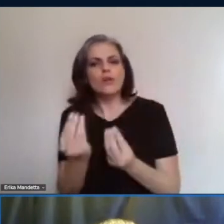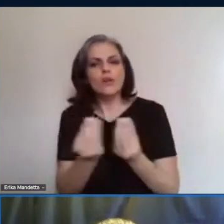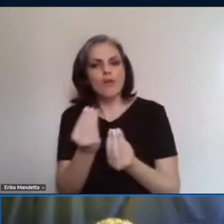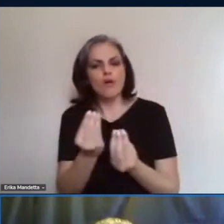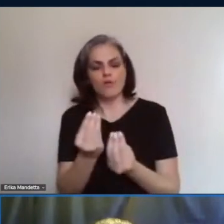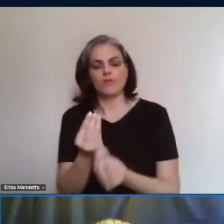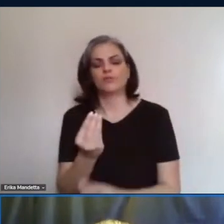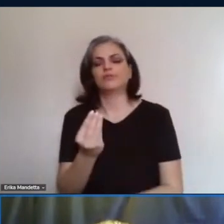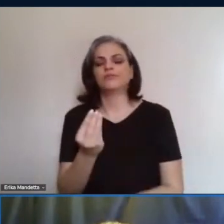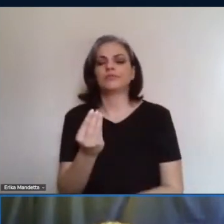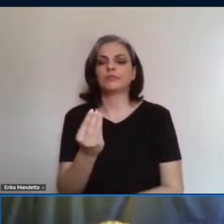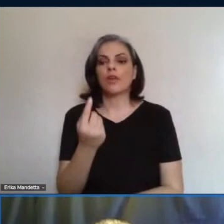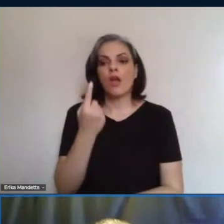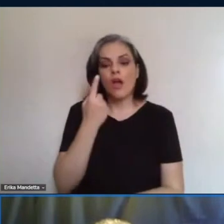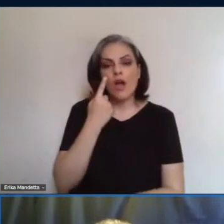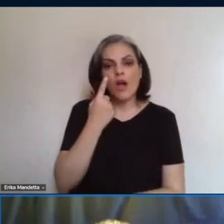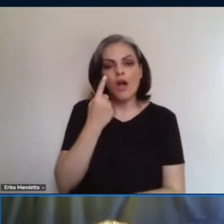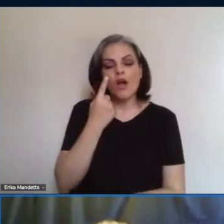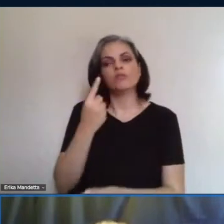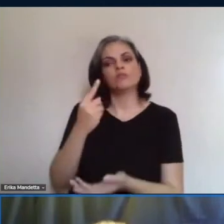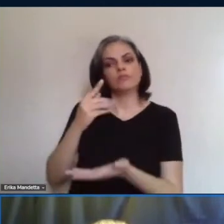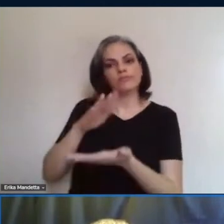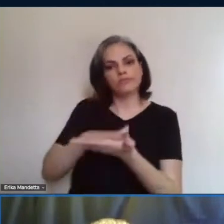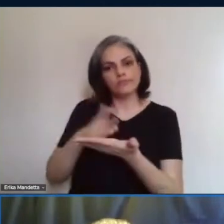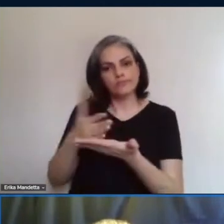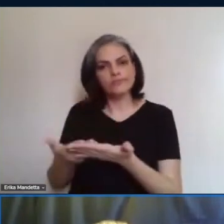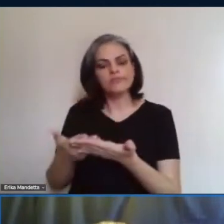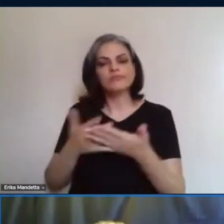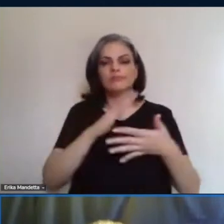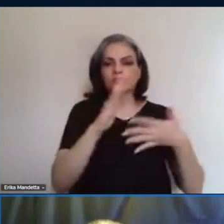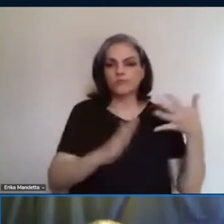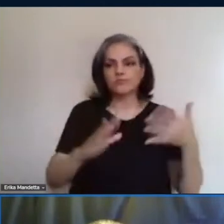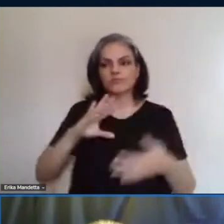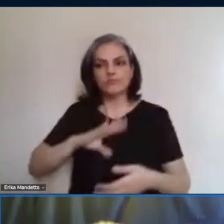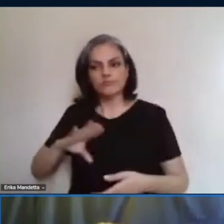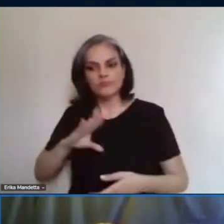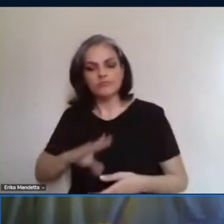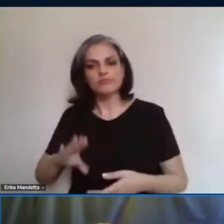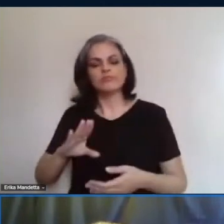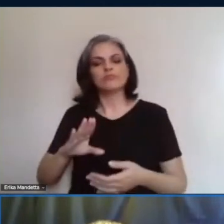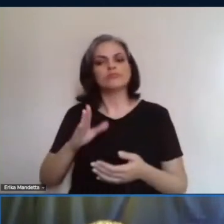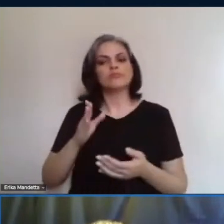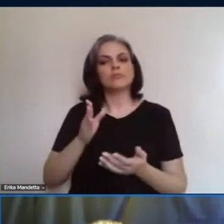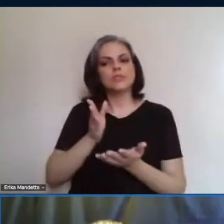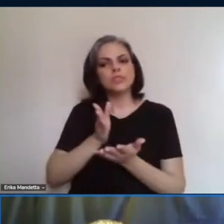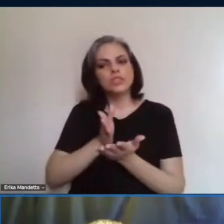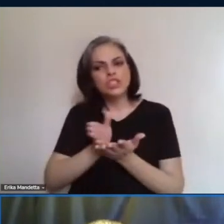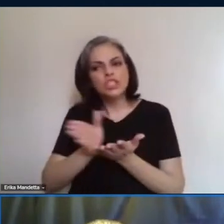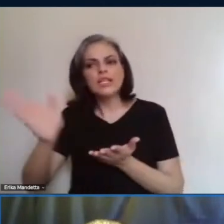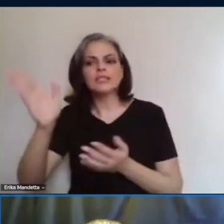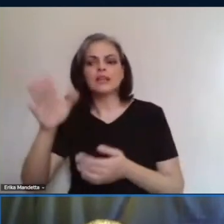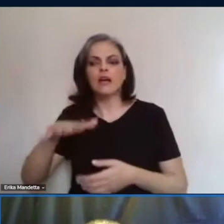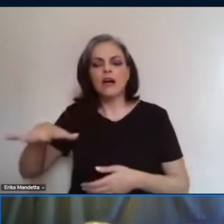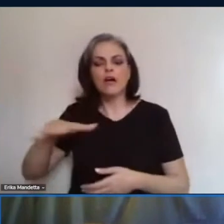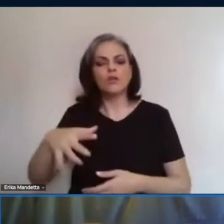características do par linguístico e principalmente da direcionalidade e da forma e